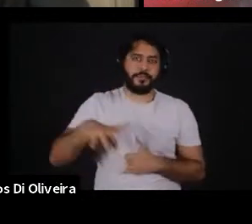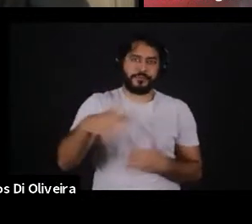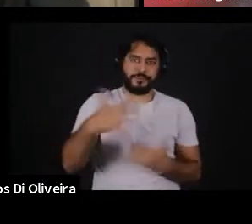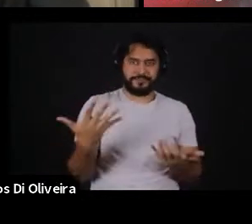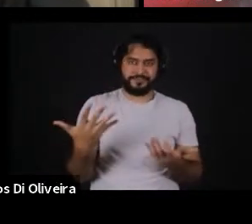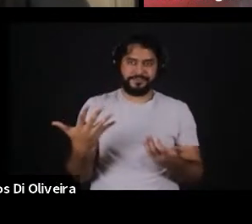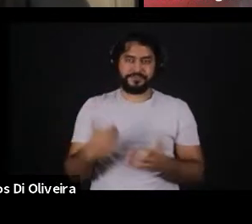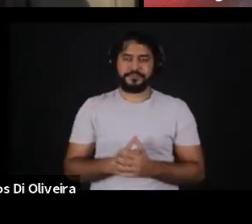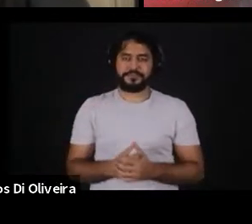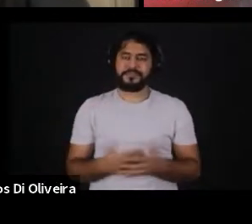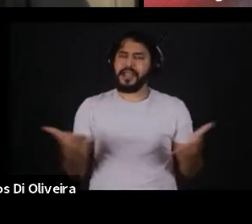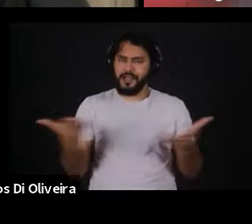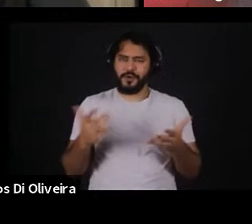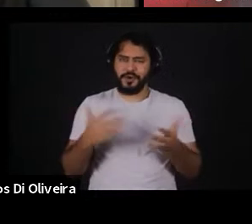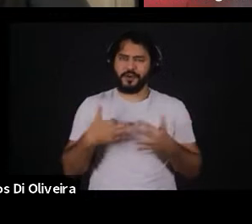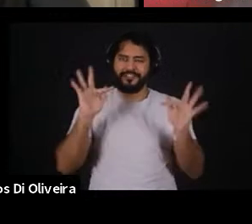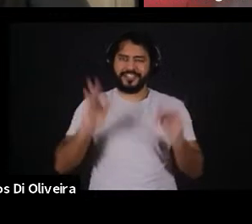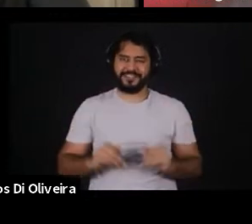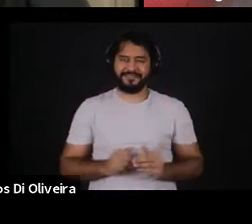Vou ficar por aqui.